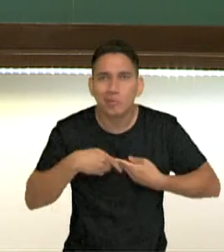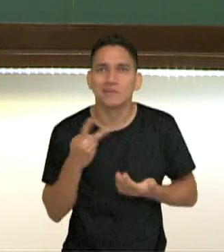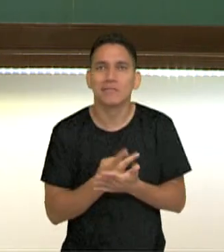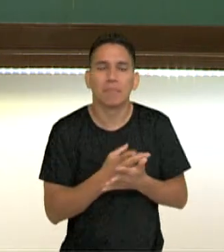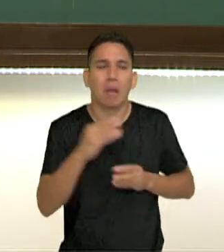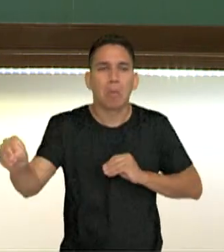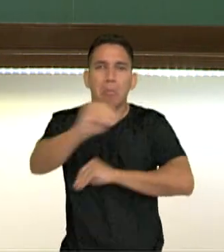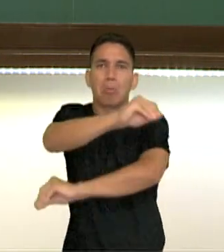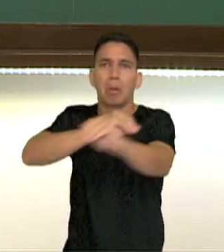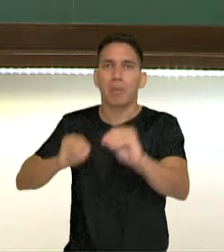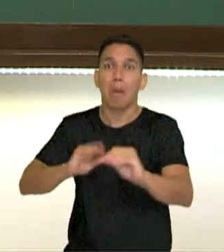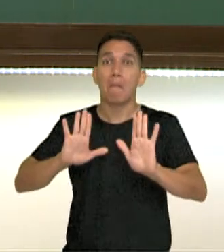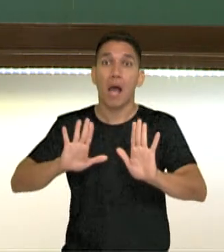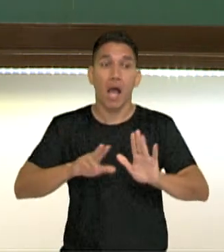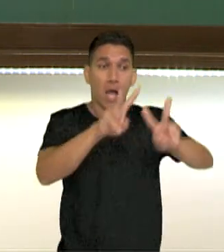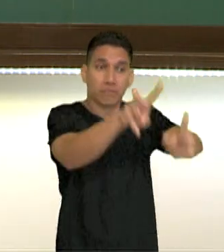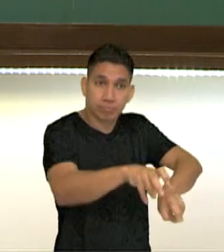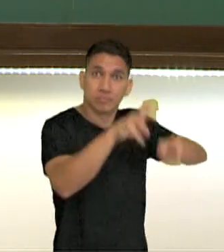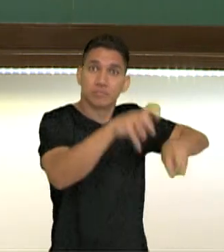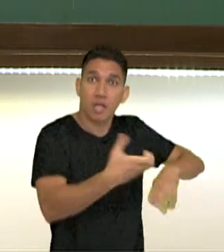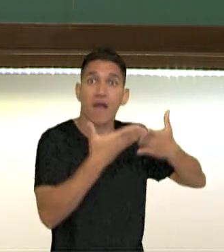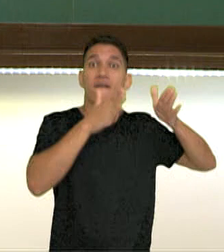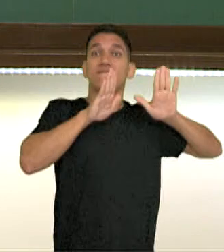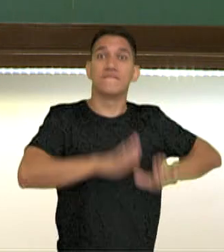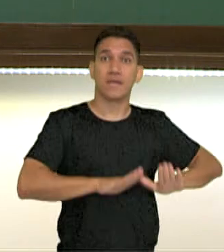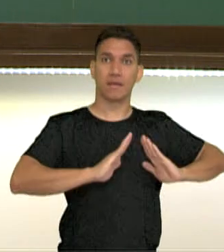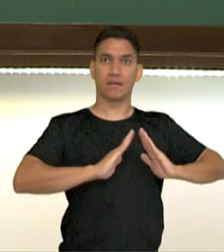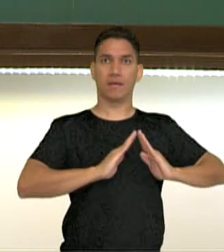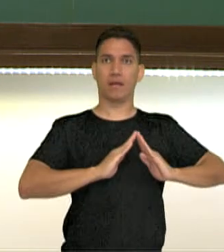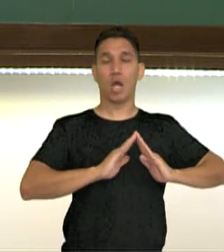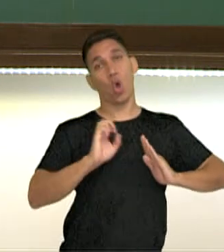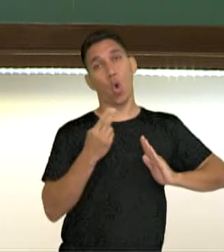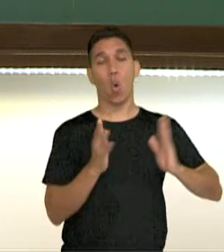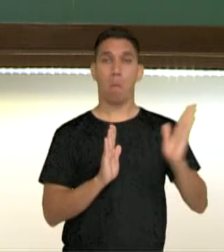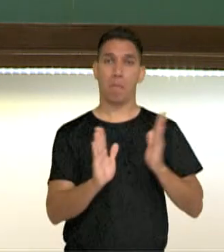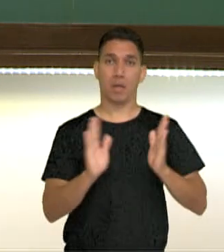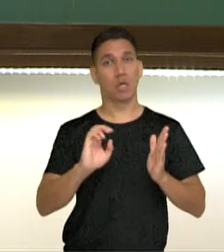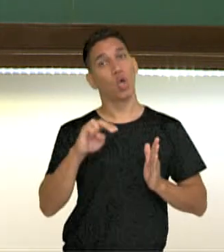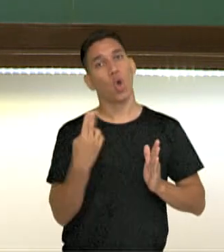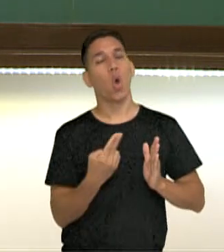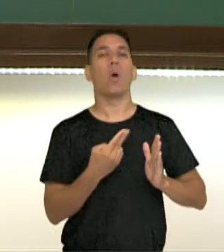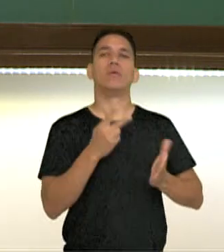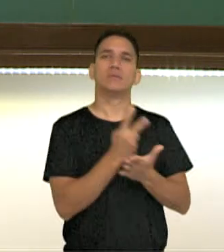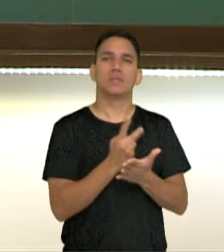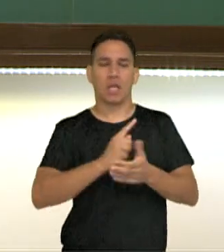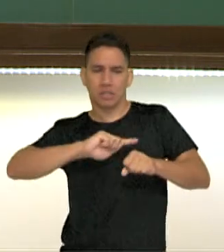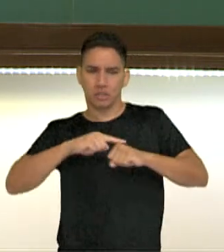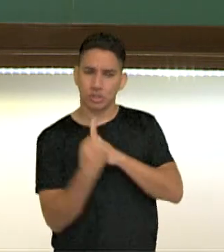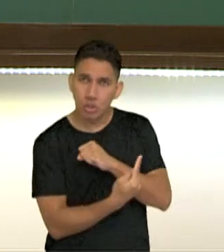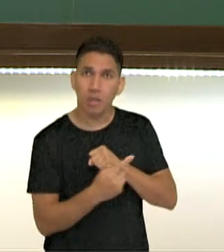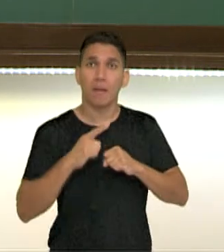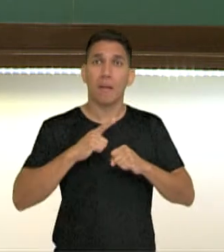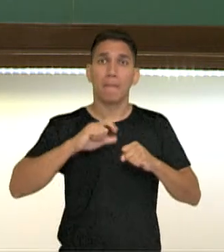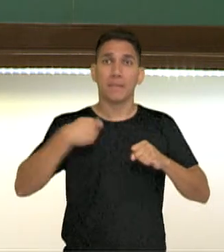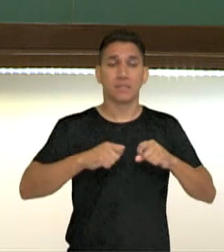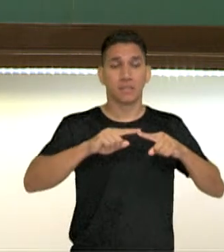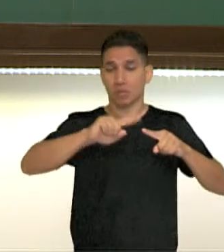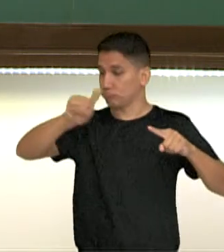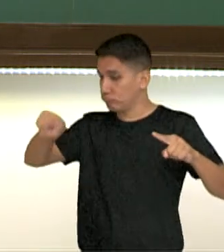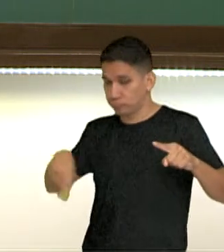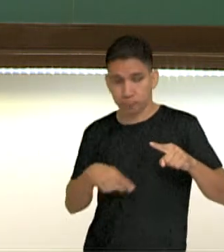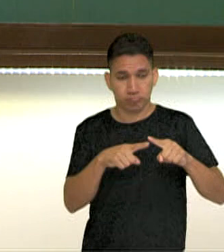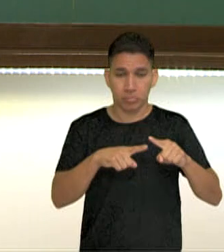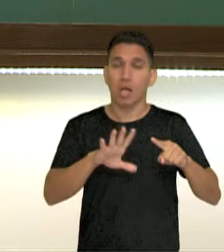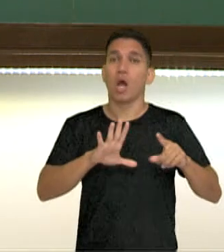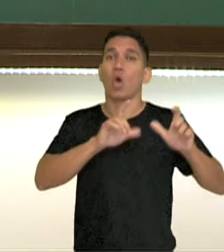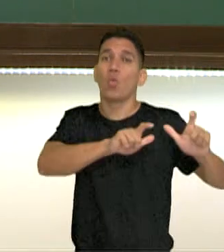alimentar. Com a agricultura, ele fixa a moradia ou determinado período ou com um circuito geográfico que ele vai precisar se limitar por